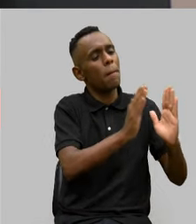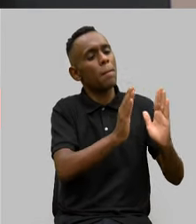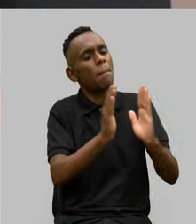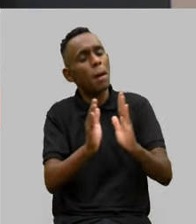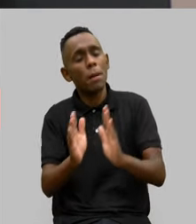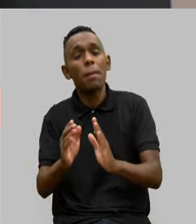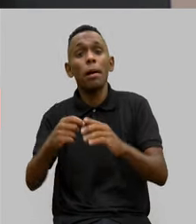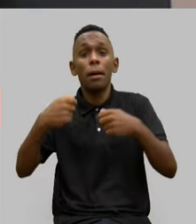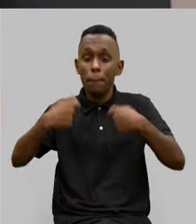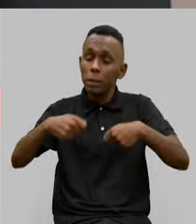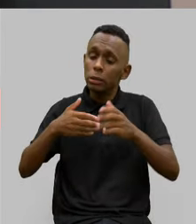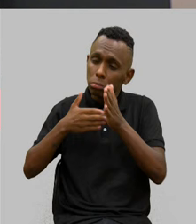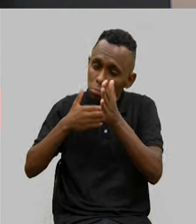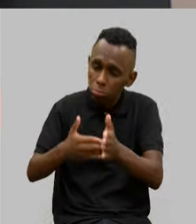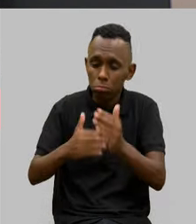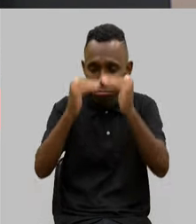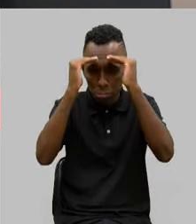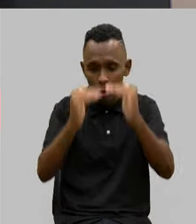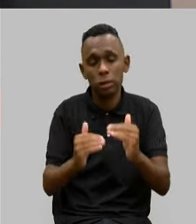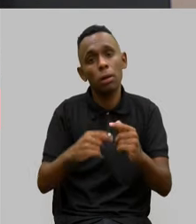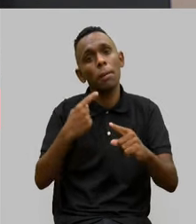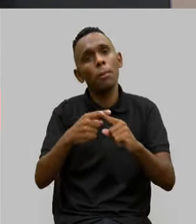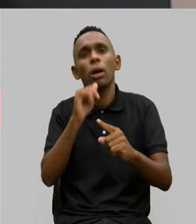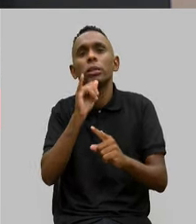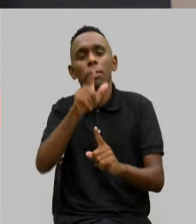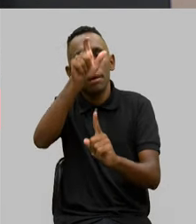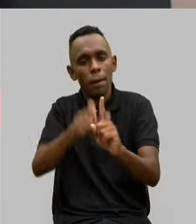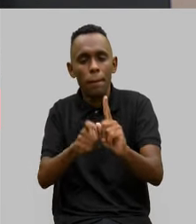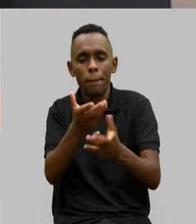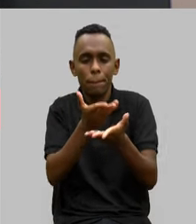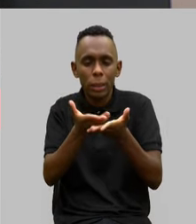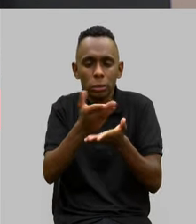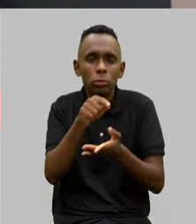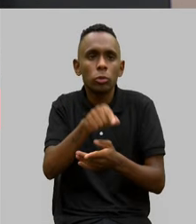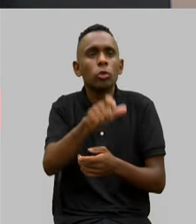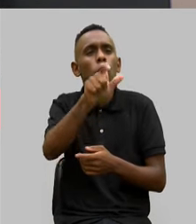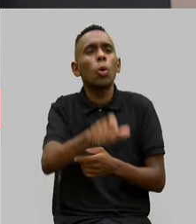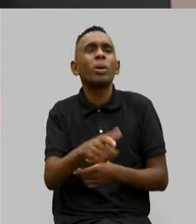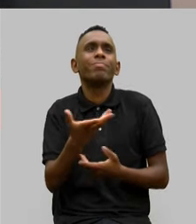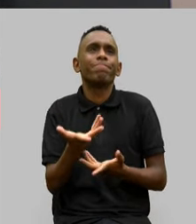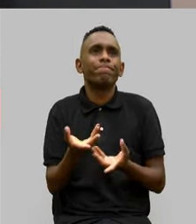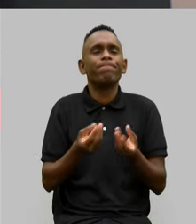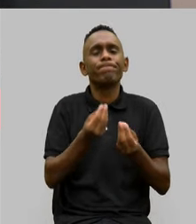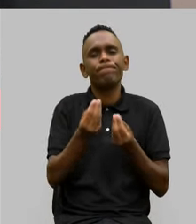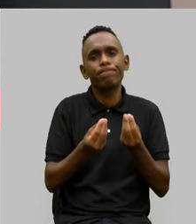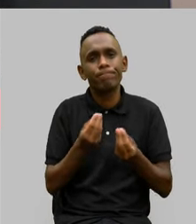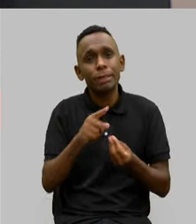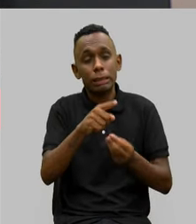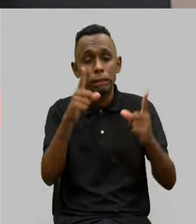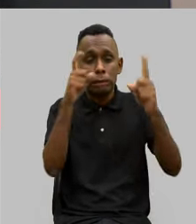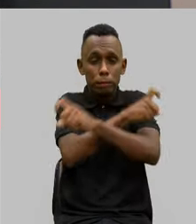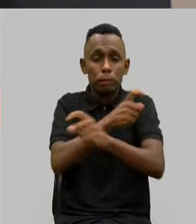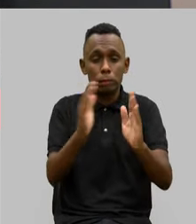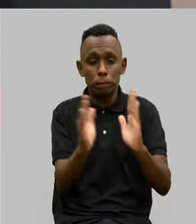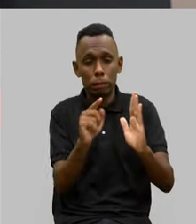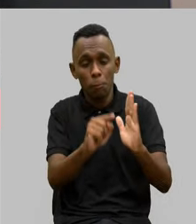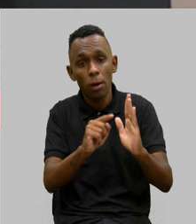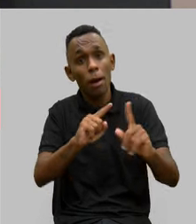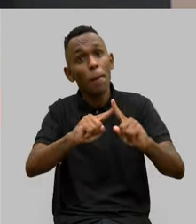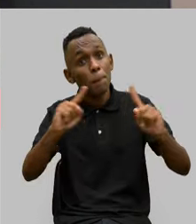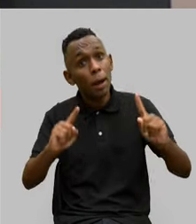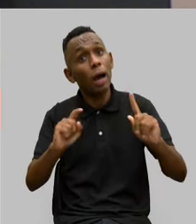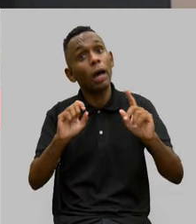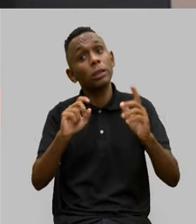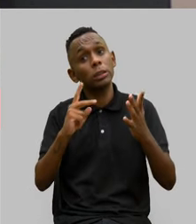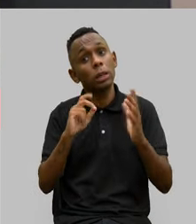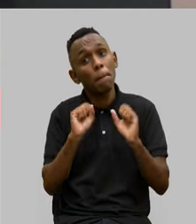gente precisa seguir né porque às vezes o paciente realmente ele tá na situação muito difícil só que pode ser que ele